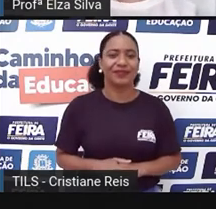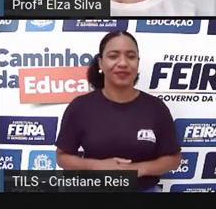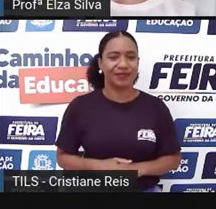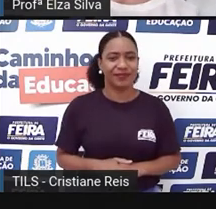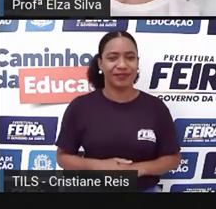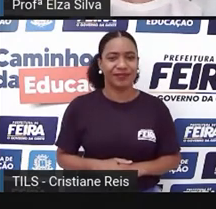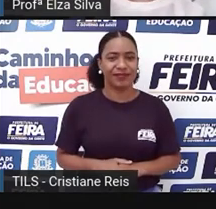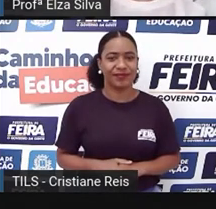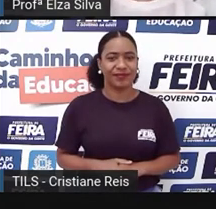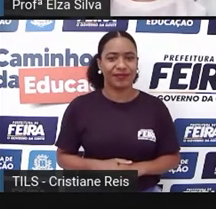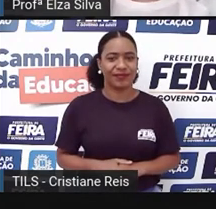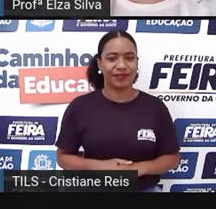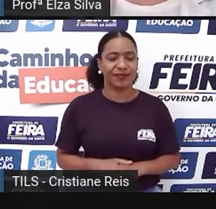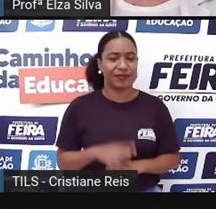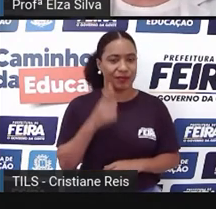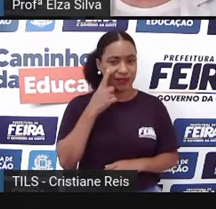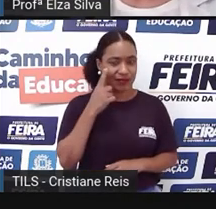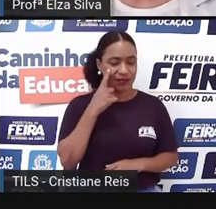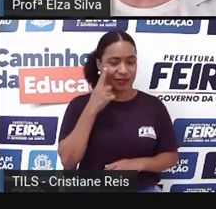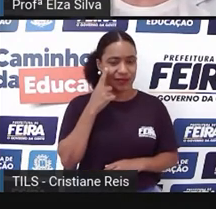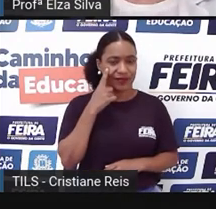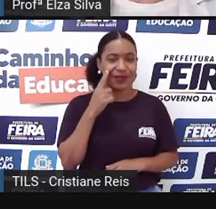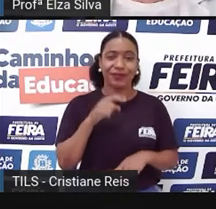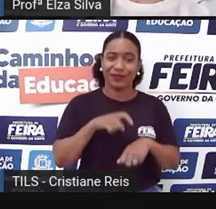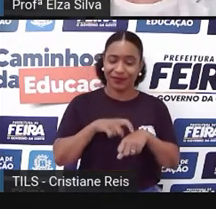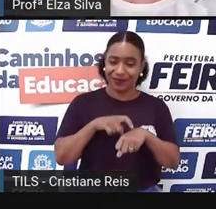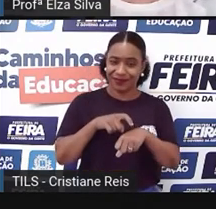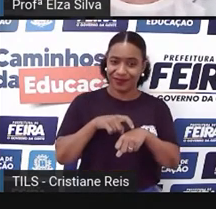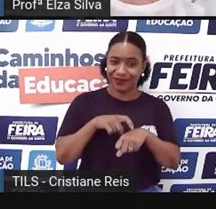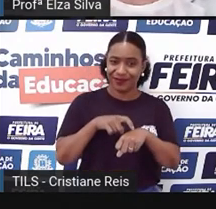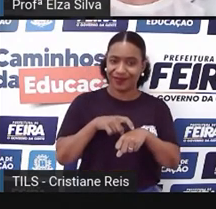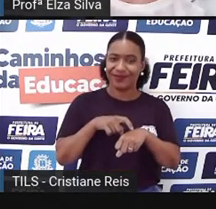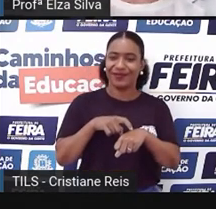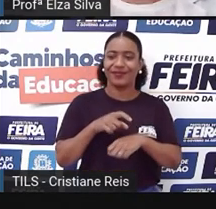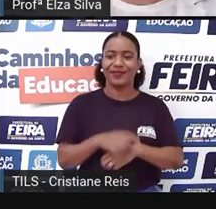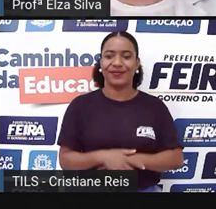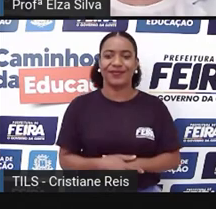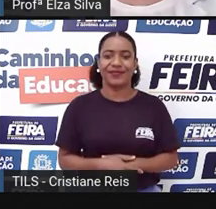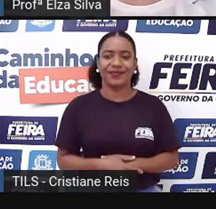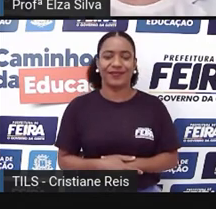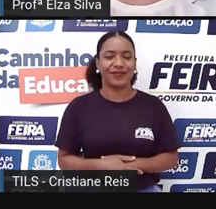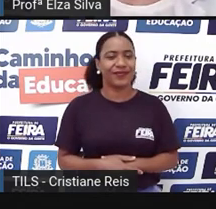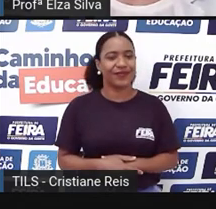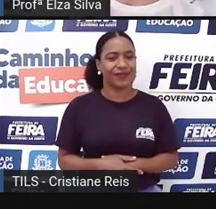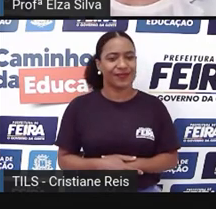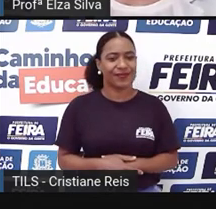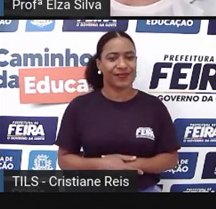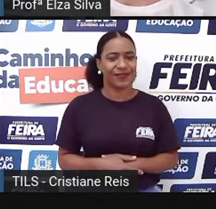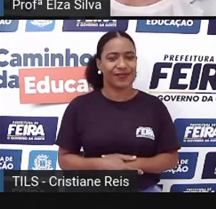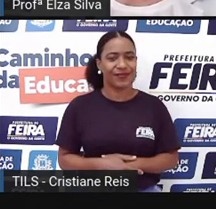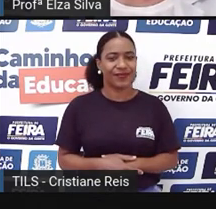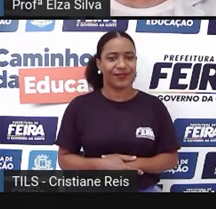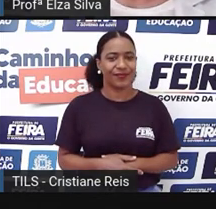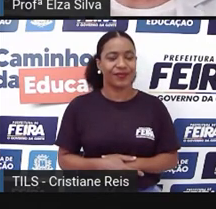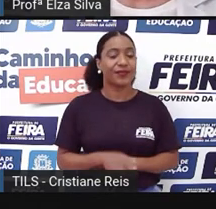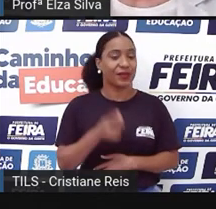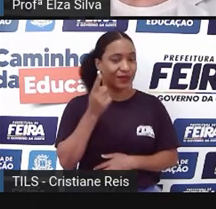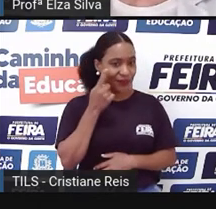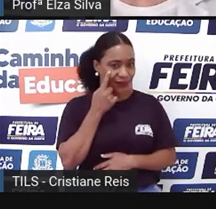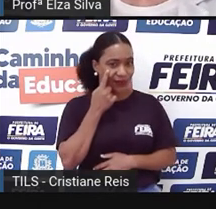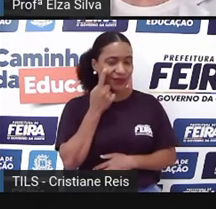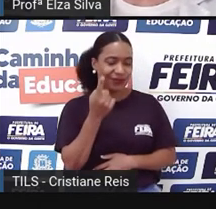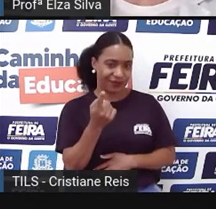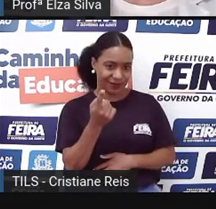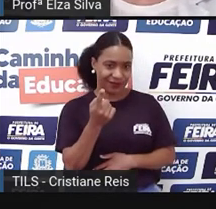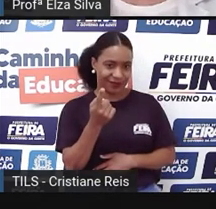Então, vou dar para vocês alguns minutinhos. Vejam que aqui eu trago para vocês, eu espelho